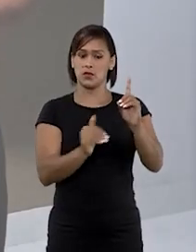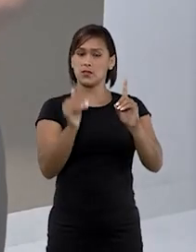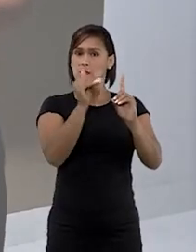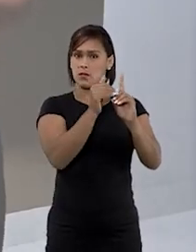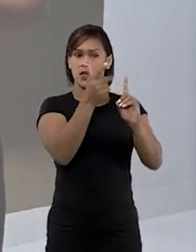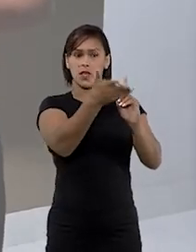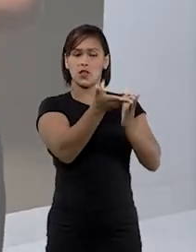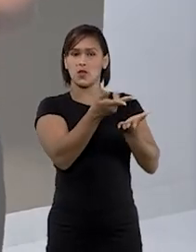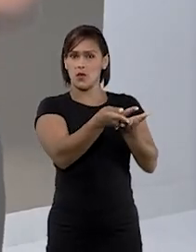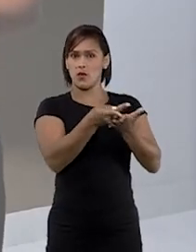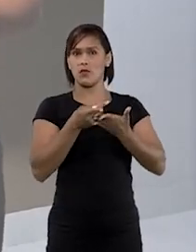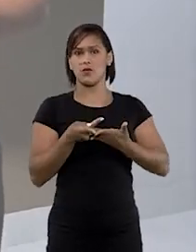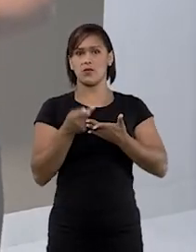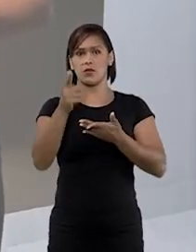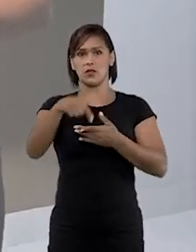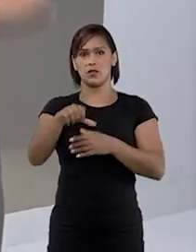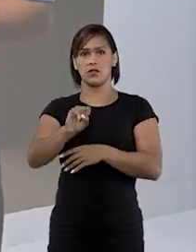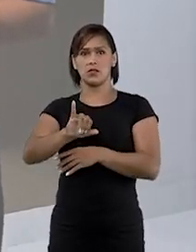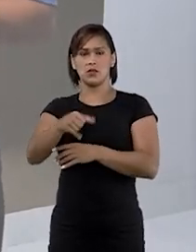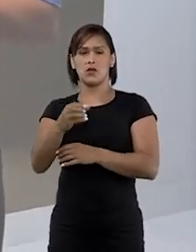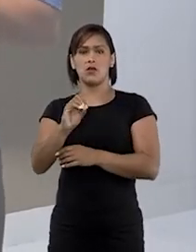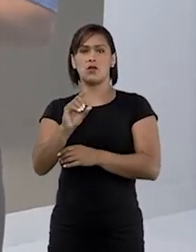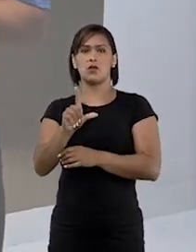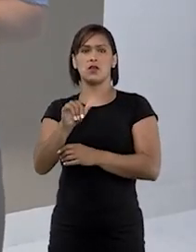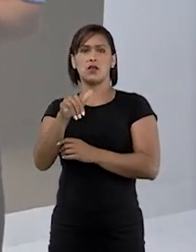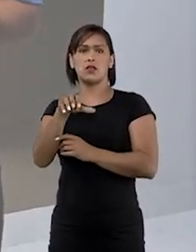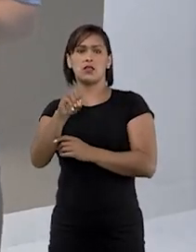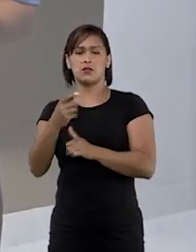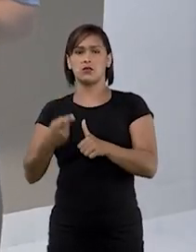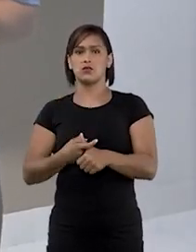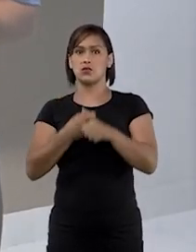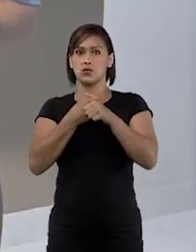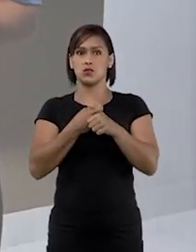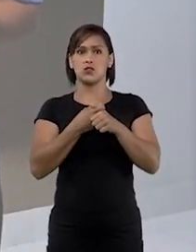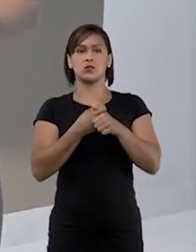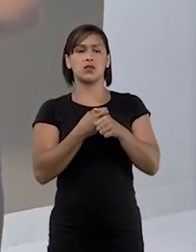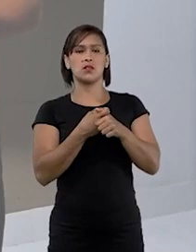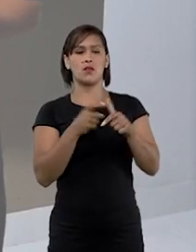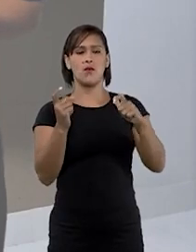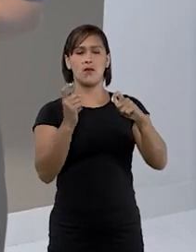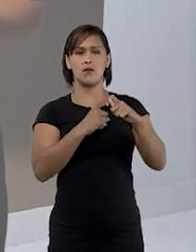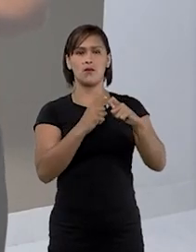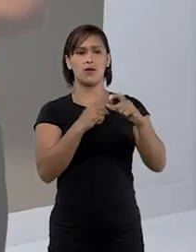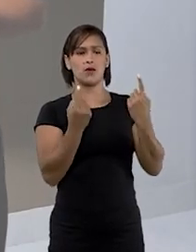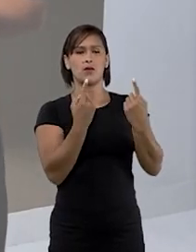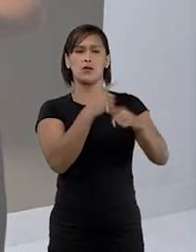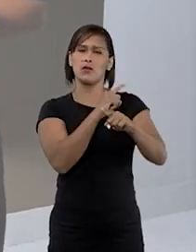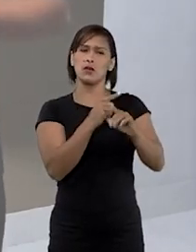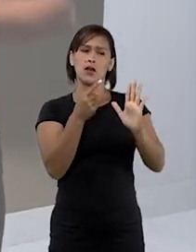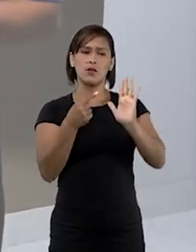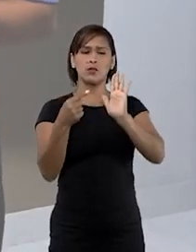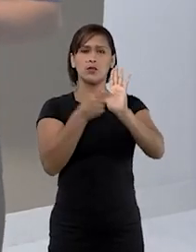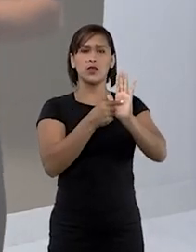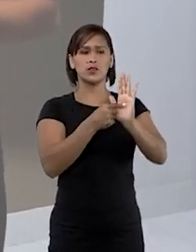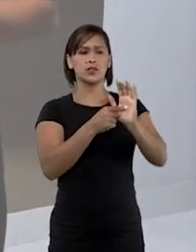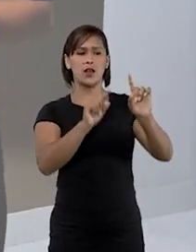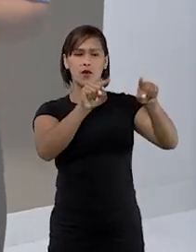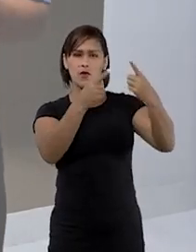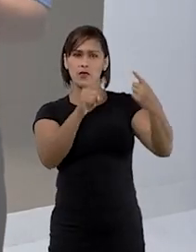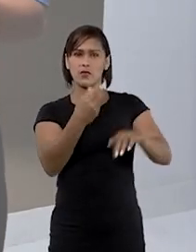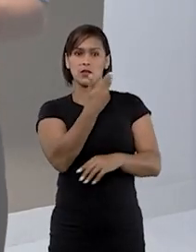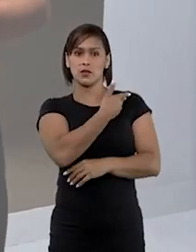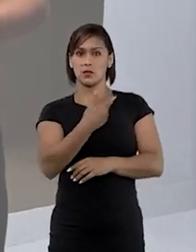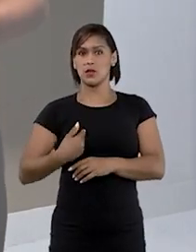desembargador convocado do STJ Olindo Menezes suspendeu o inquérito contra uma médica acusada de ofender